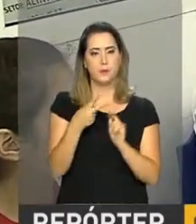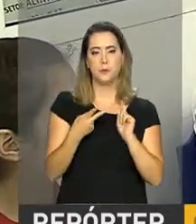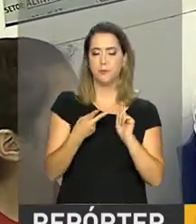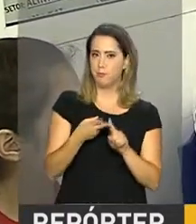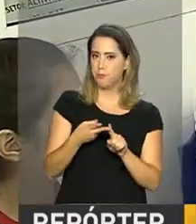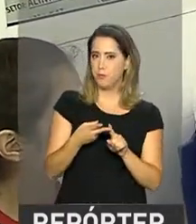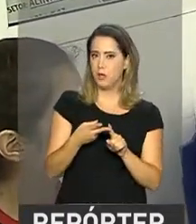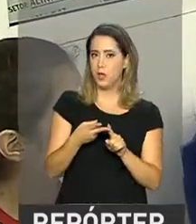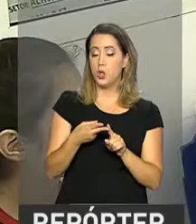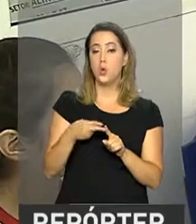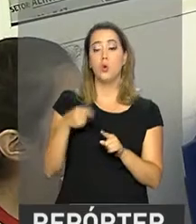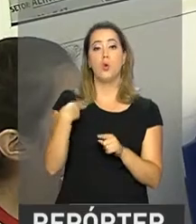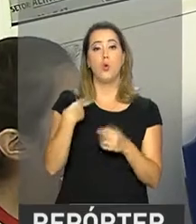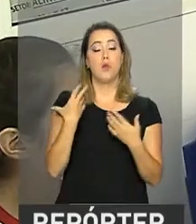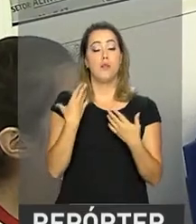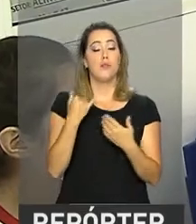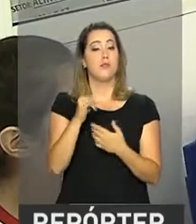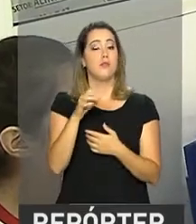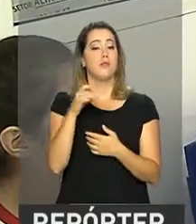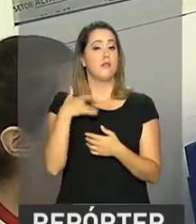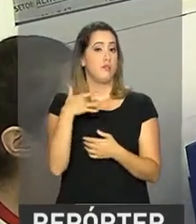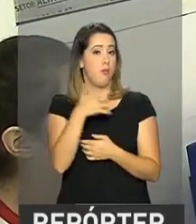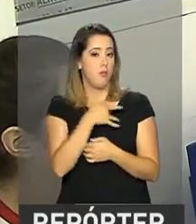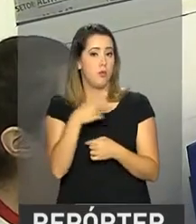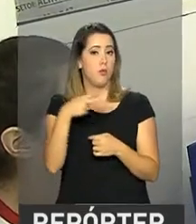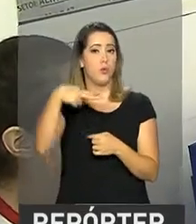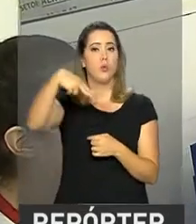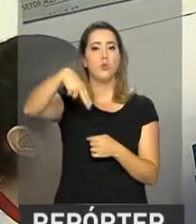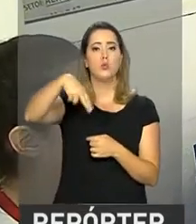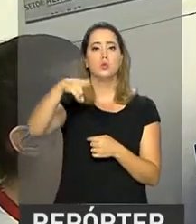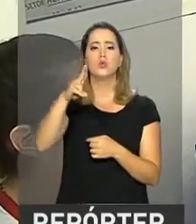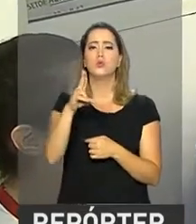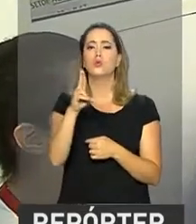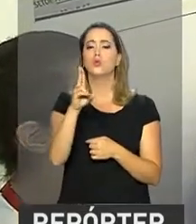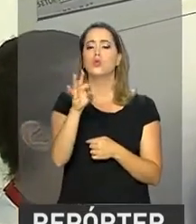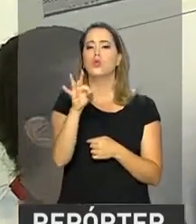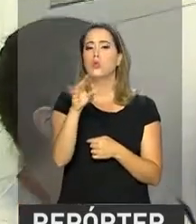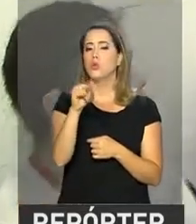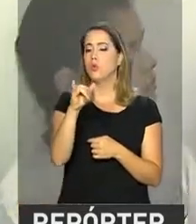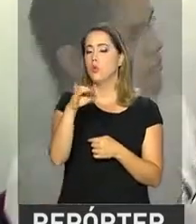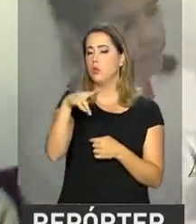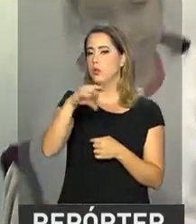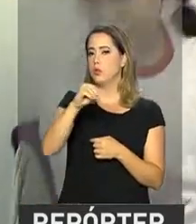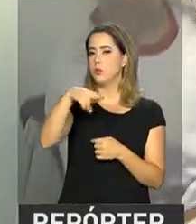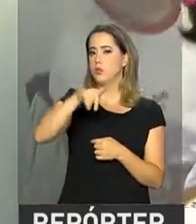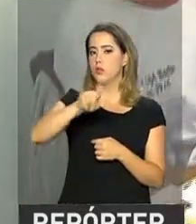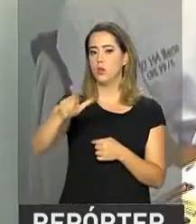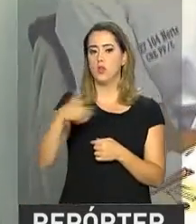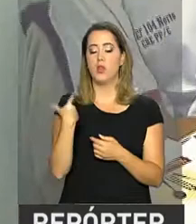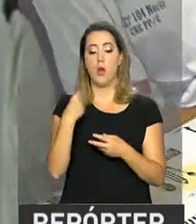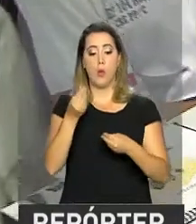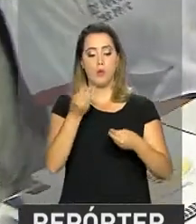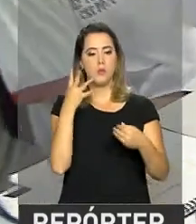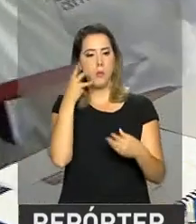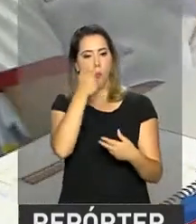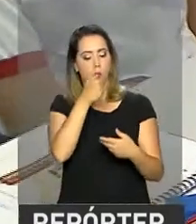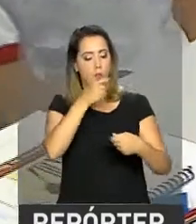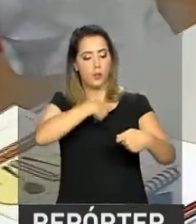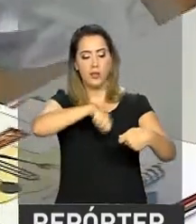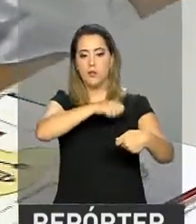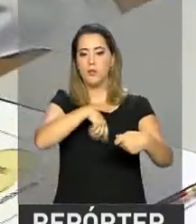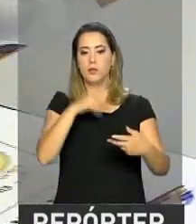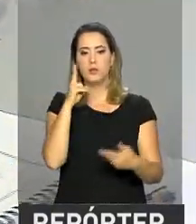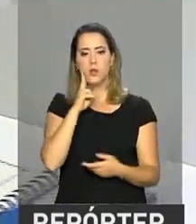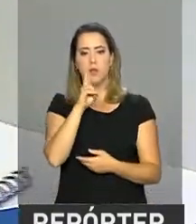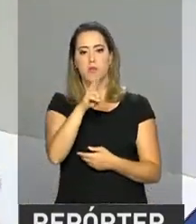exemplo, o valor nutricional e a apresentação dos pratos. E as merendeiras estão caprichando. Olha esse caldo